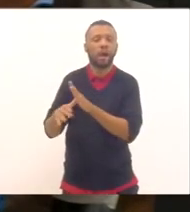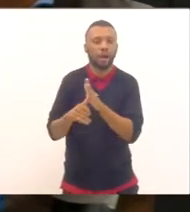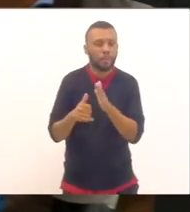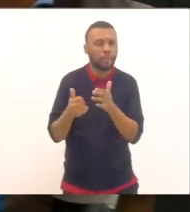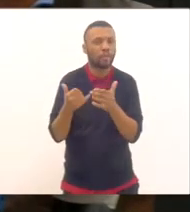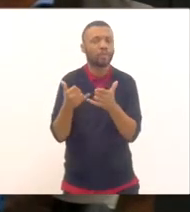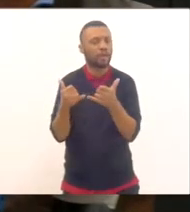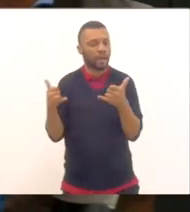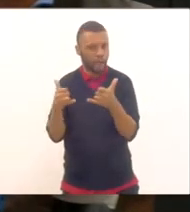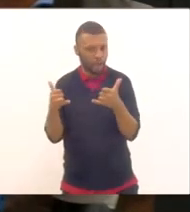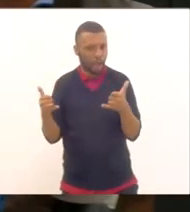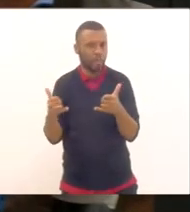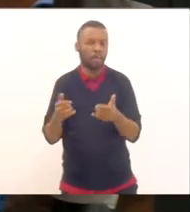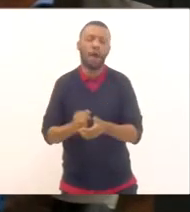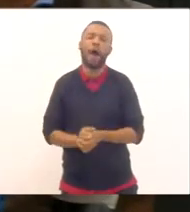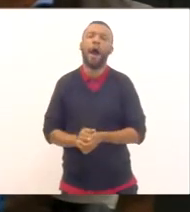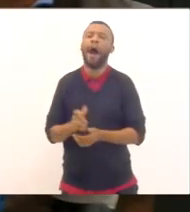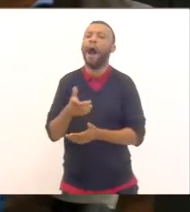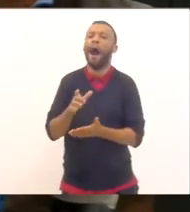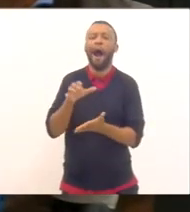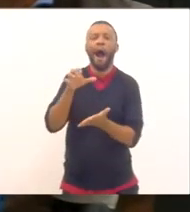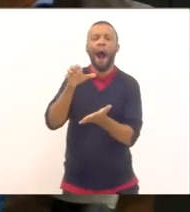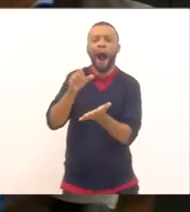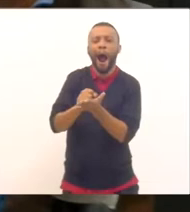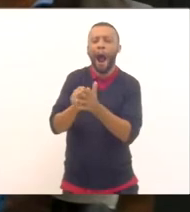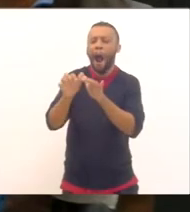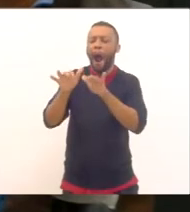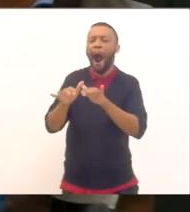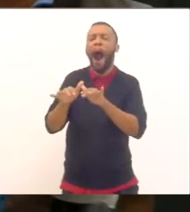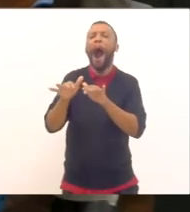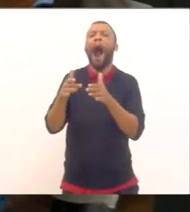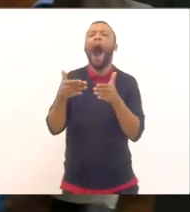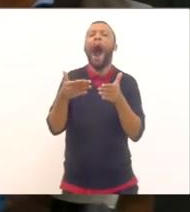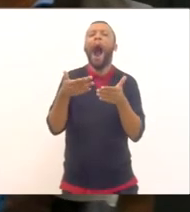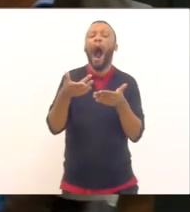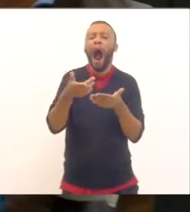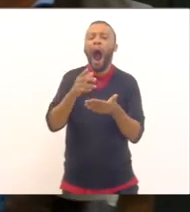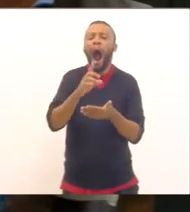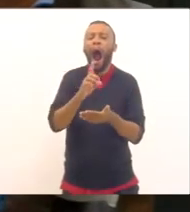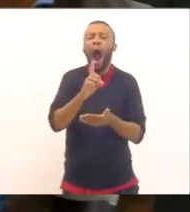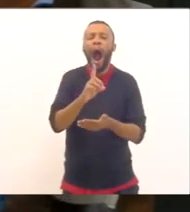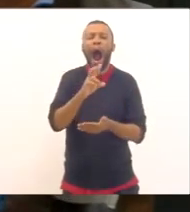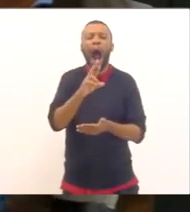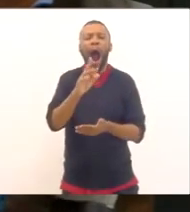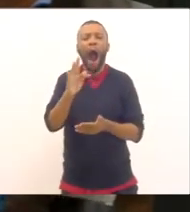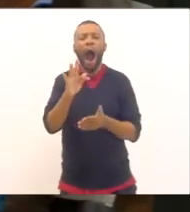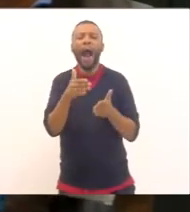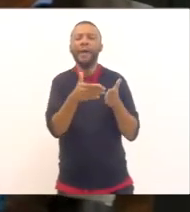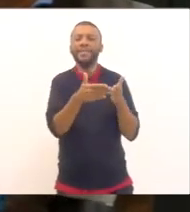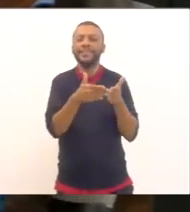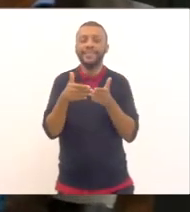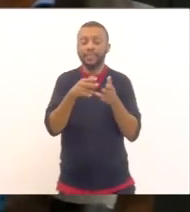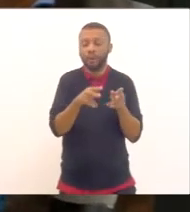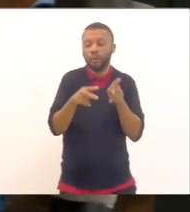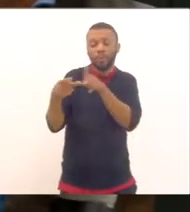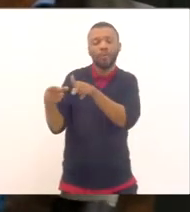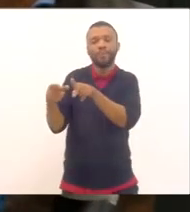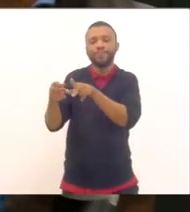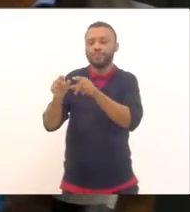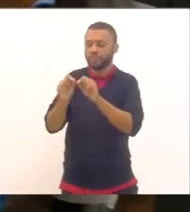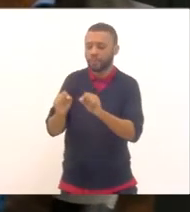tão os registros de ocorrência sai da drf já saíram passam para essas